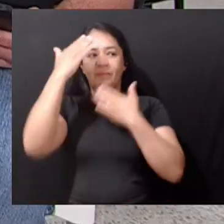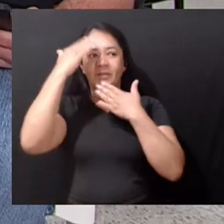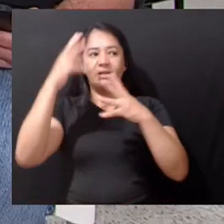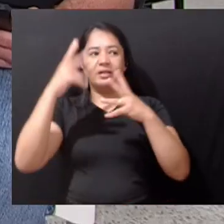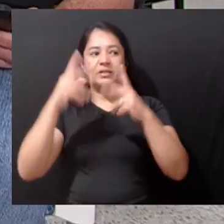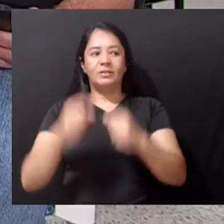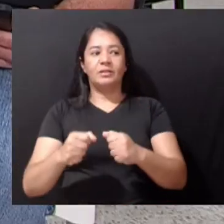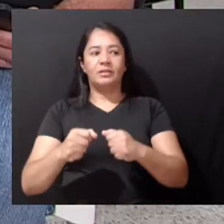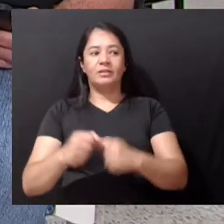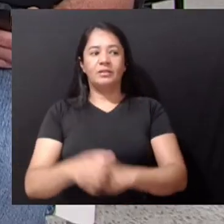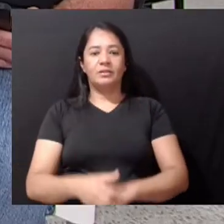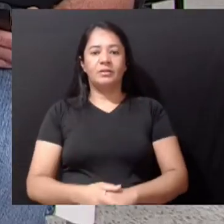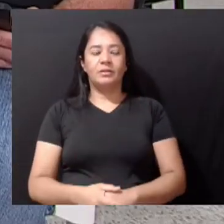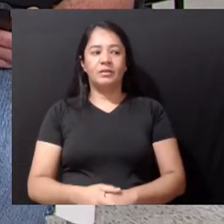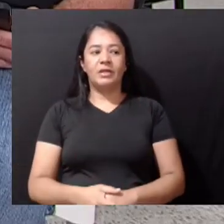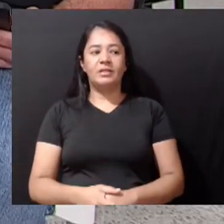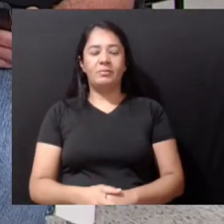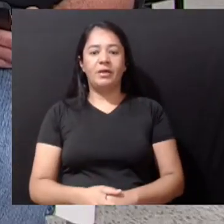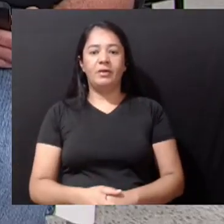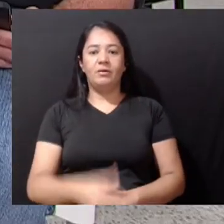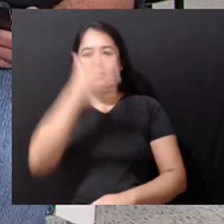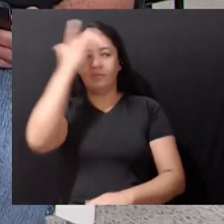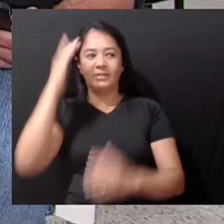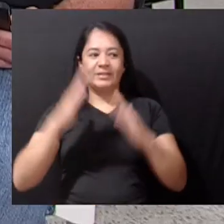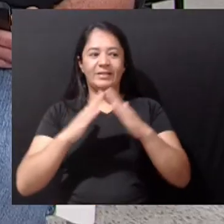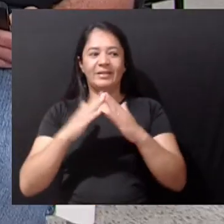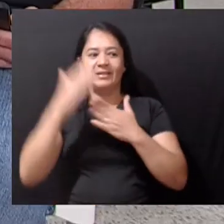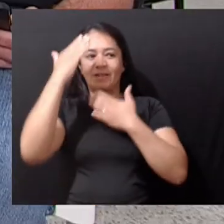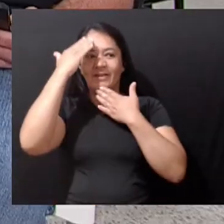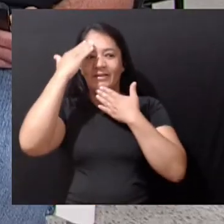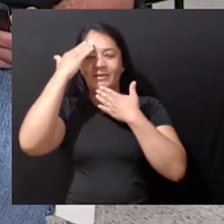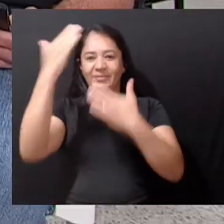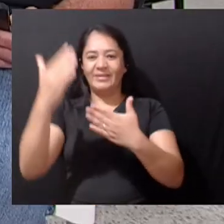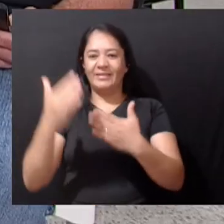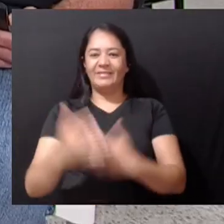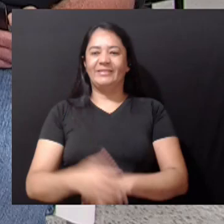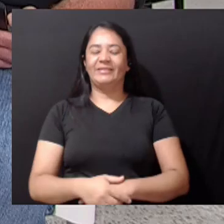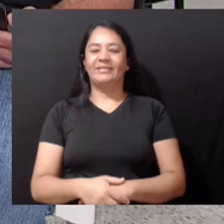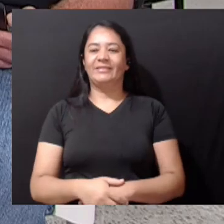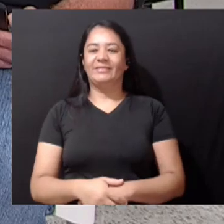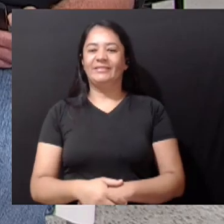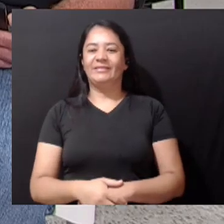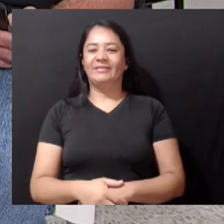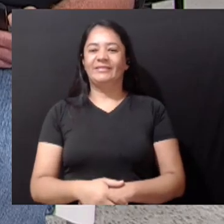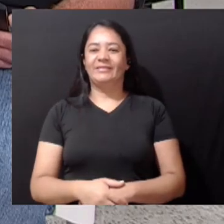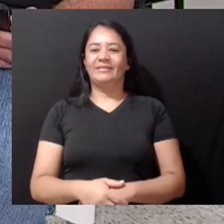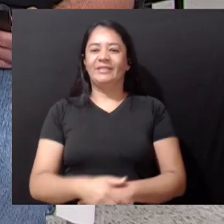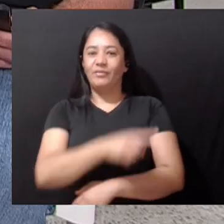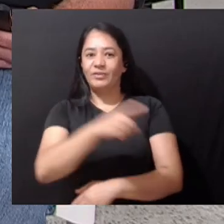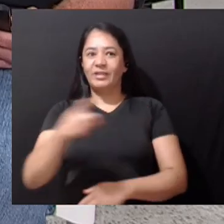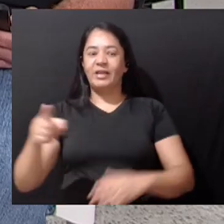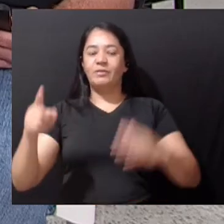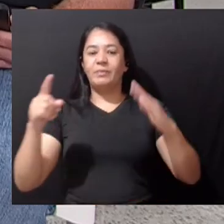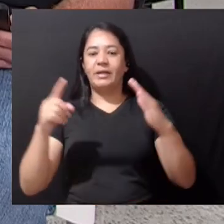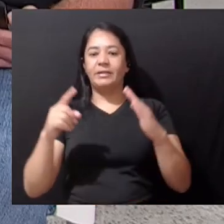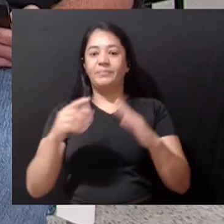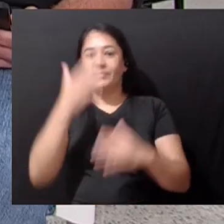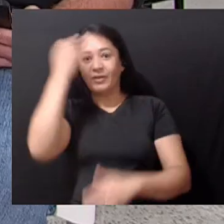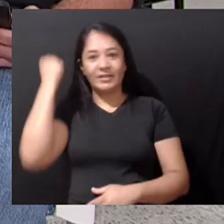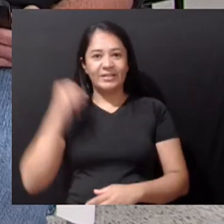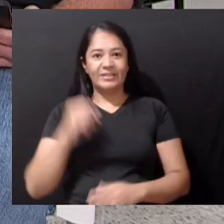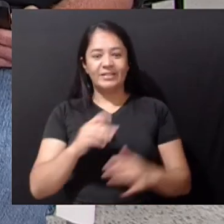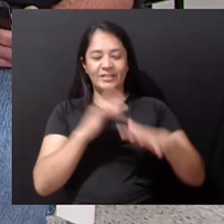dicas para o pessoal que está em casa, viu? Muito obrigada, eu que agradeço. Obrigado. Olha, pessoal, não se esqueça de nos seguir nas redes sociais,